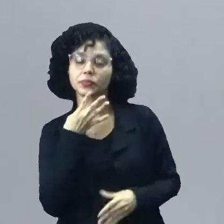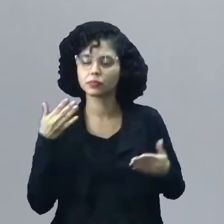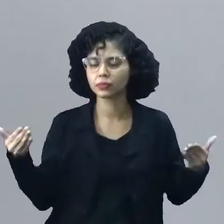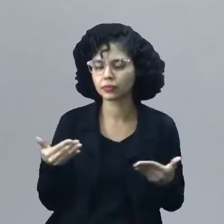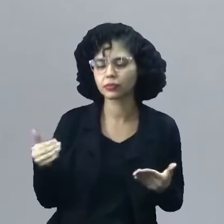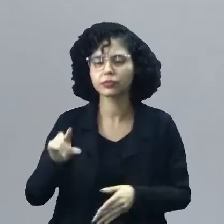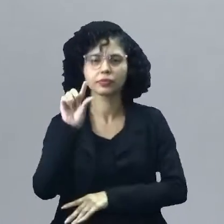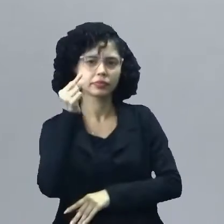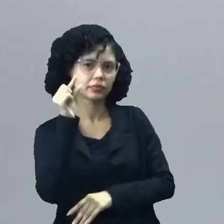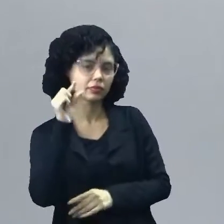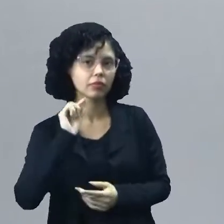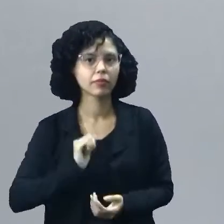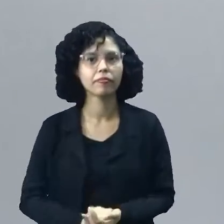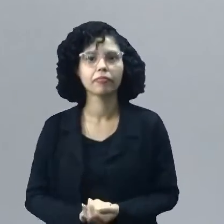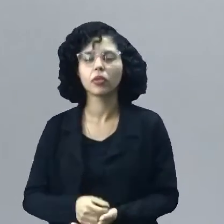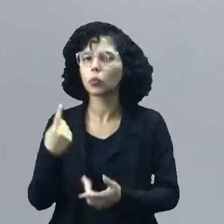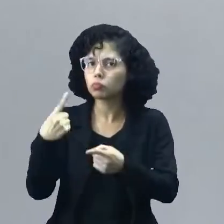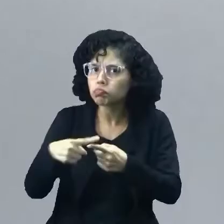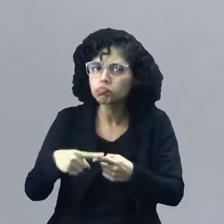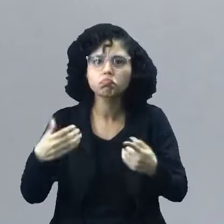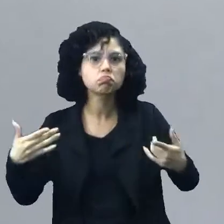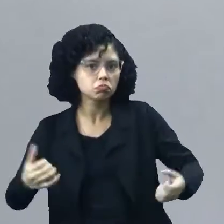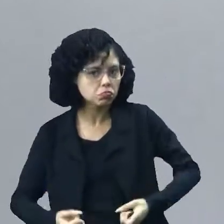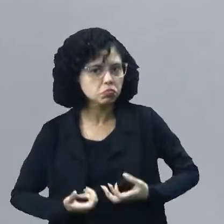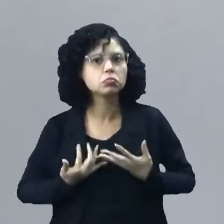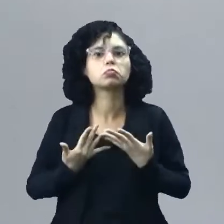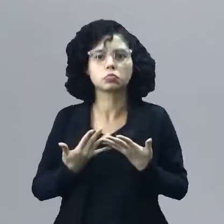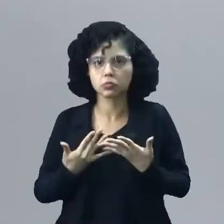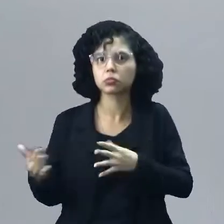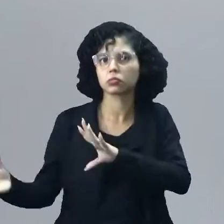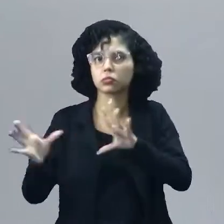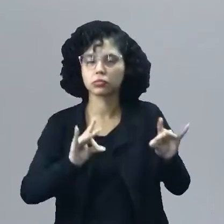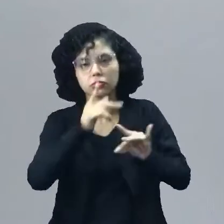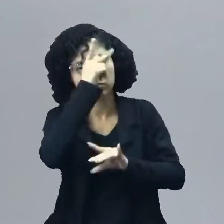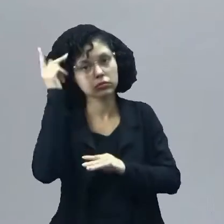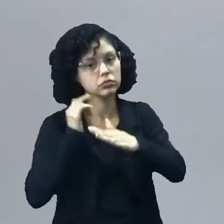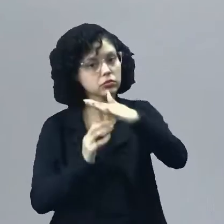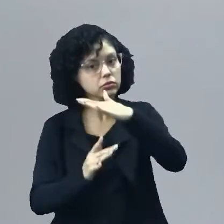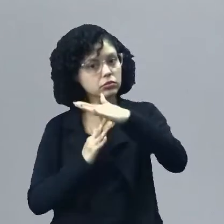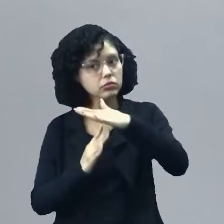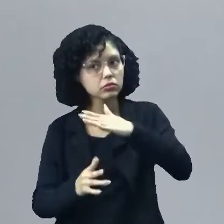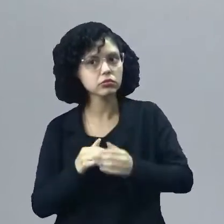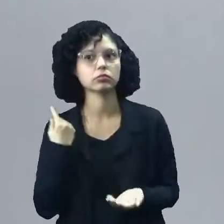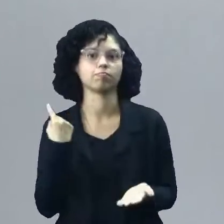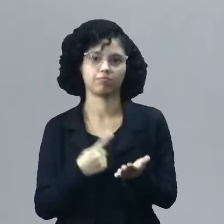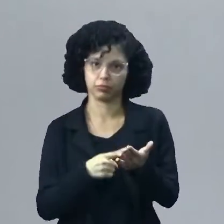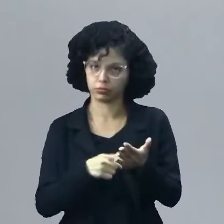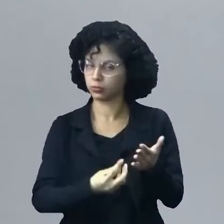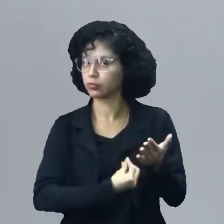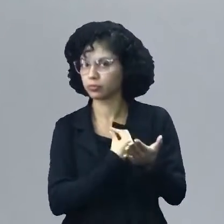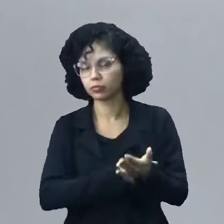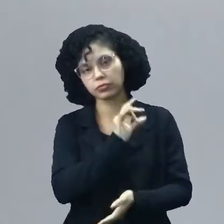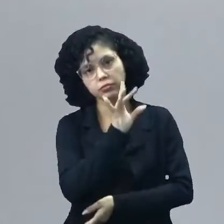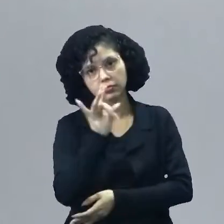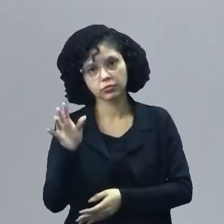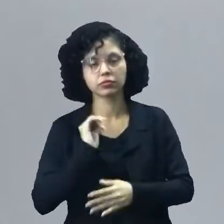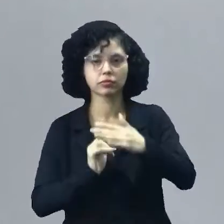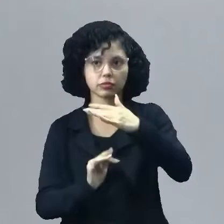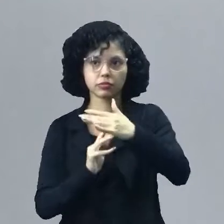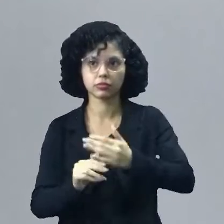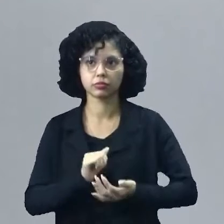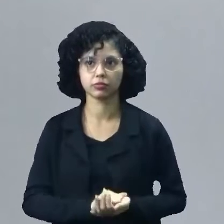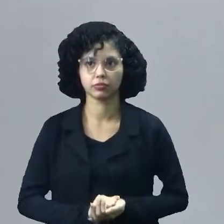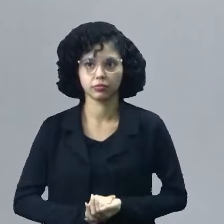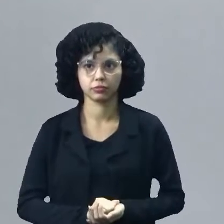aí um pouco, do porquê, as motivações que levaram essas pessoas a migrarem, as condições de vida desses migrantes, tá